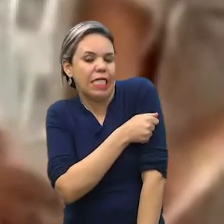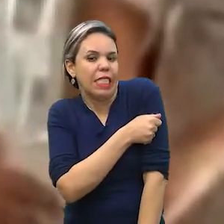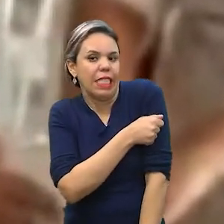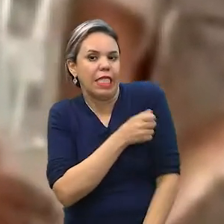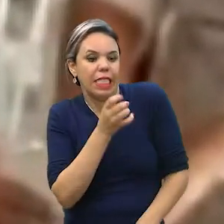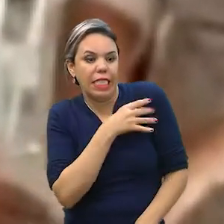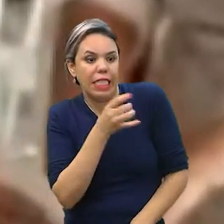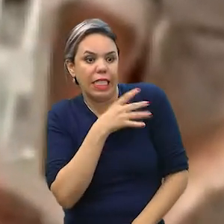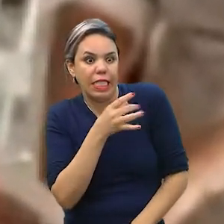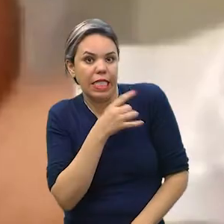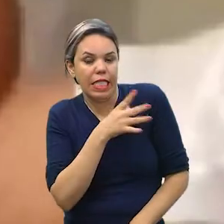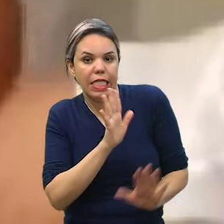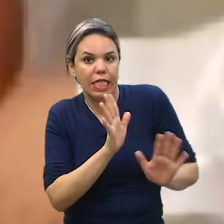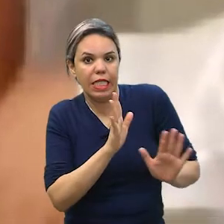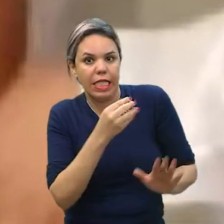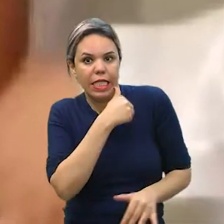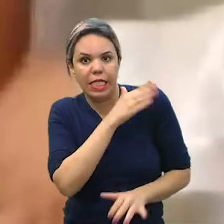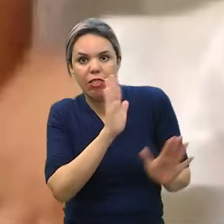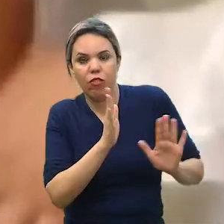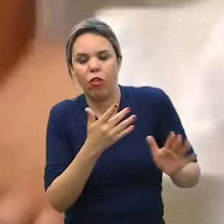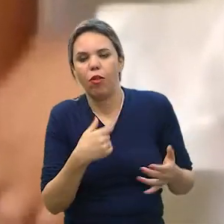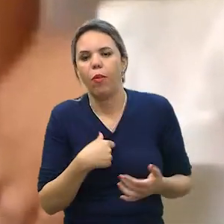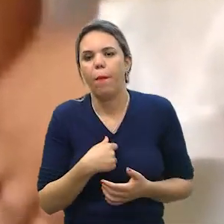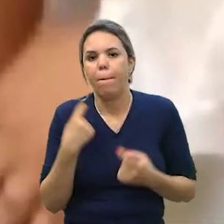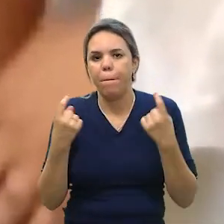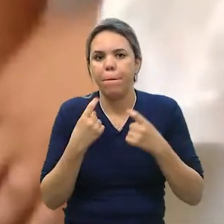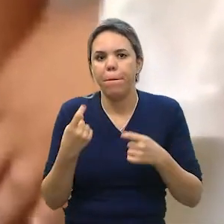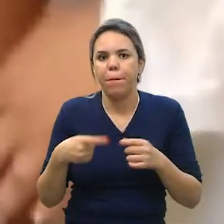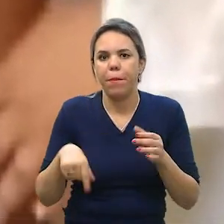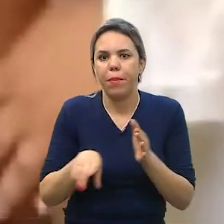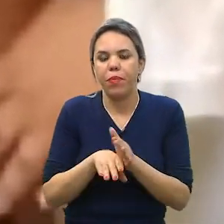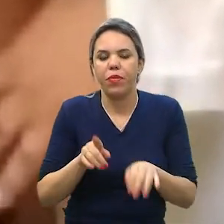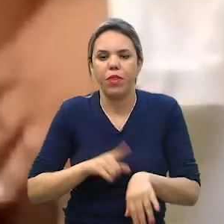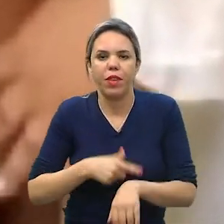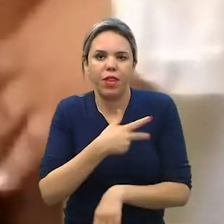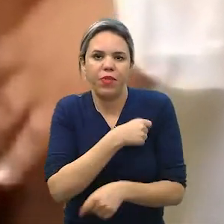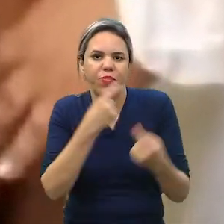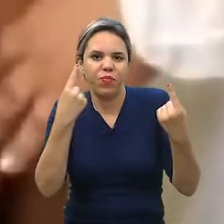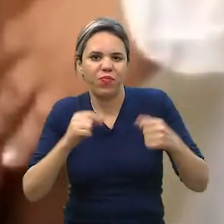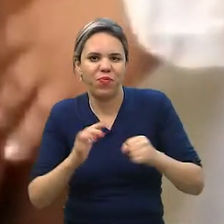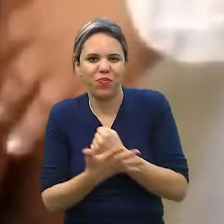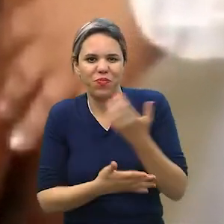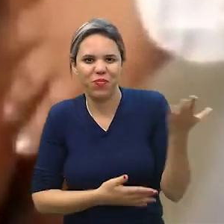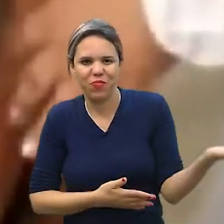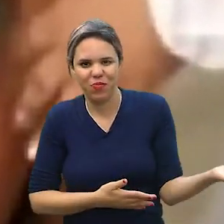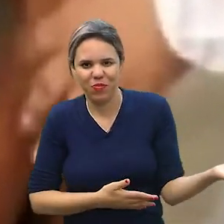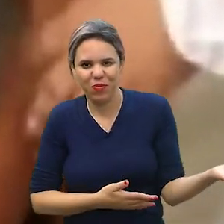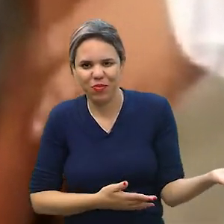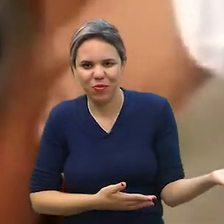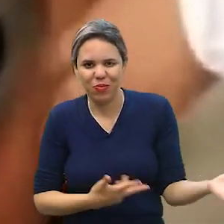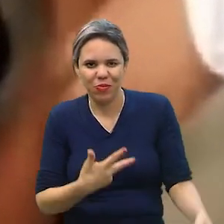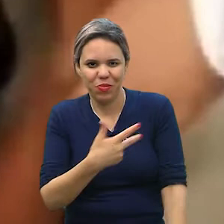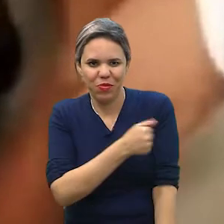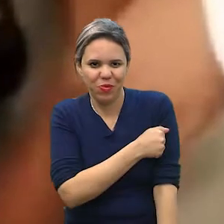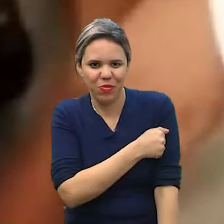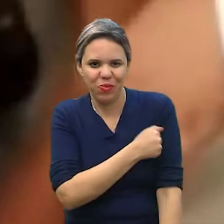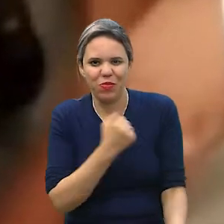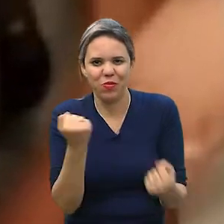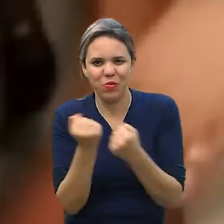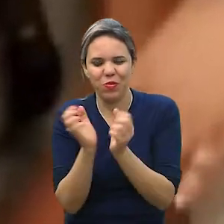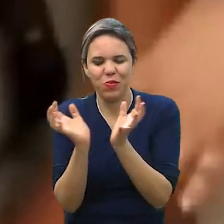chamada aiquimofobia. E quando chegou sua vez de se vacinar contra a Covid-19, recebeu uma